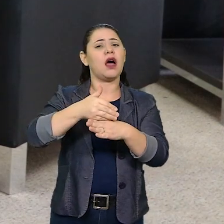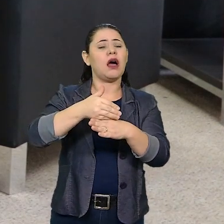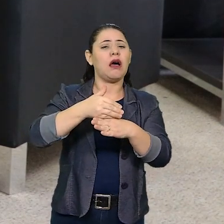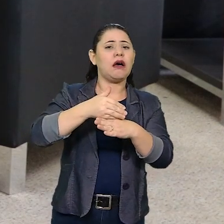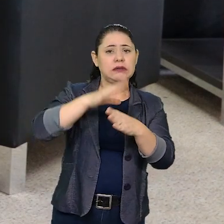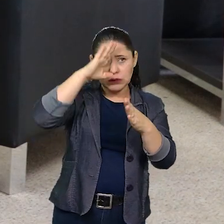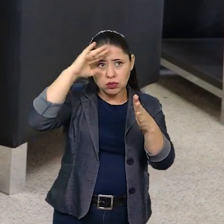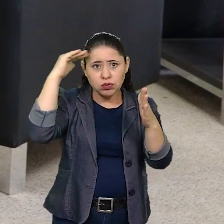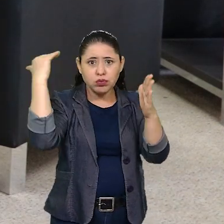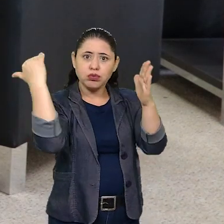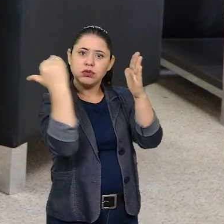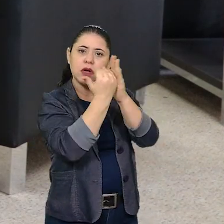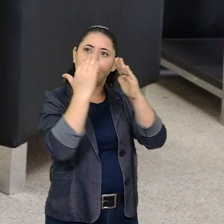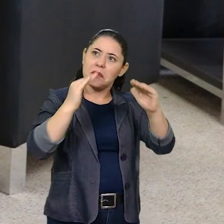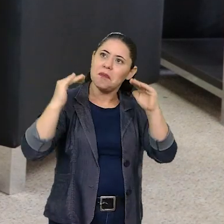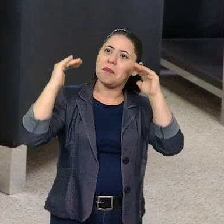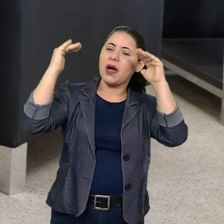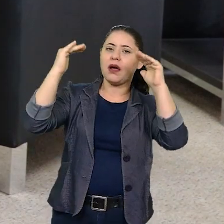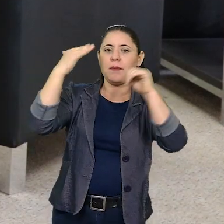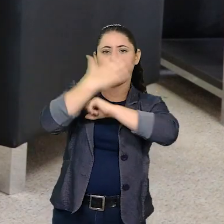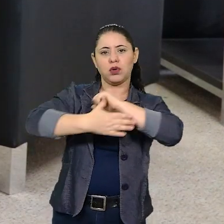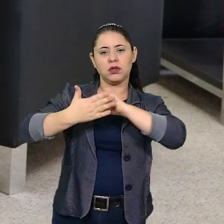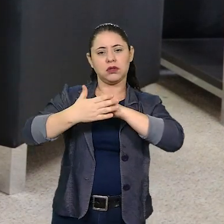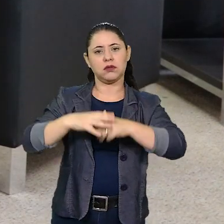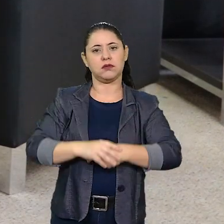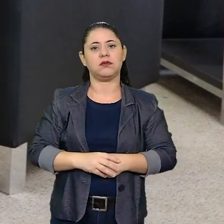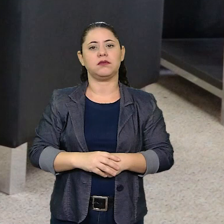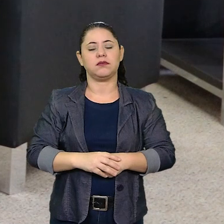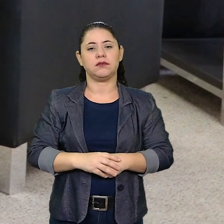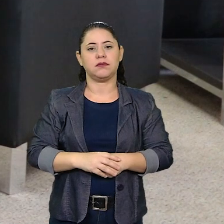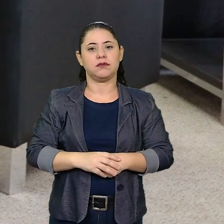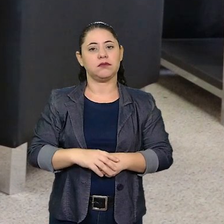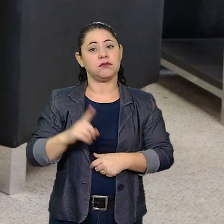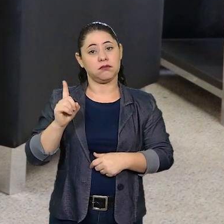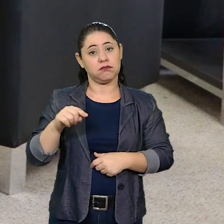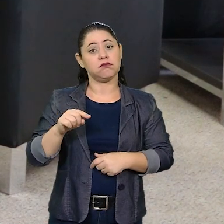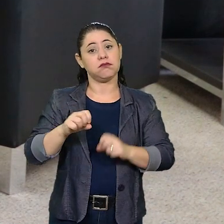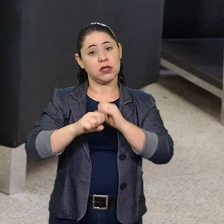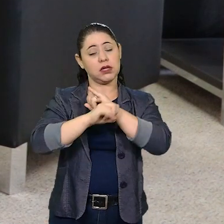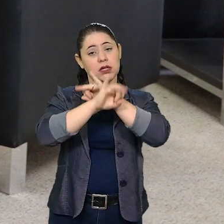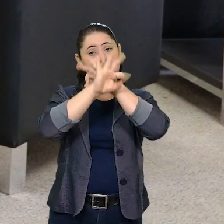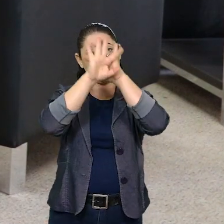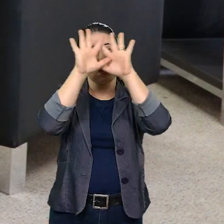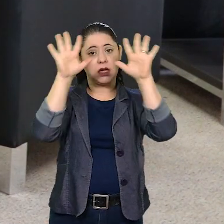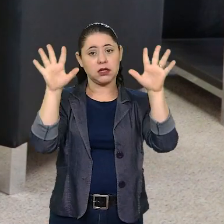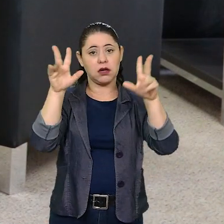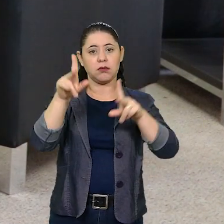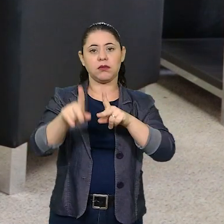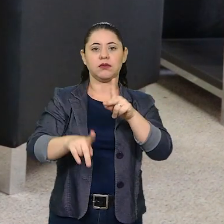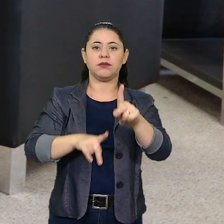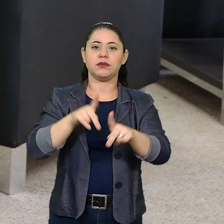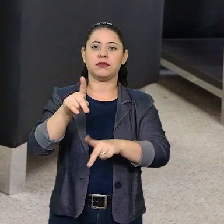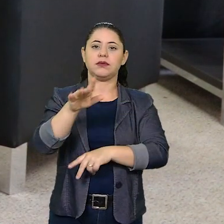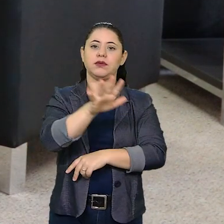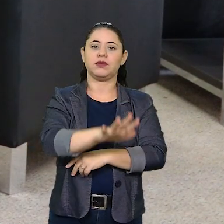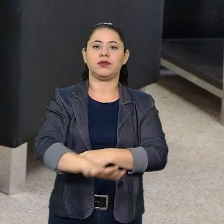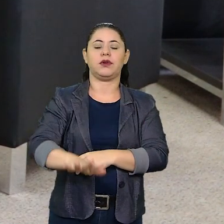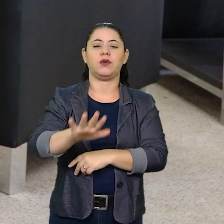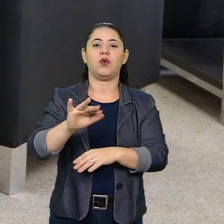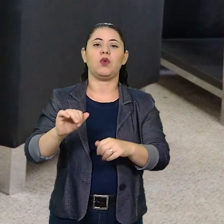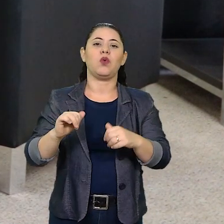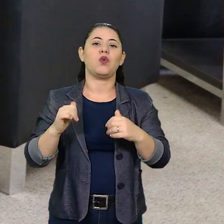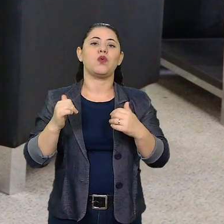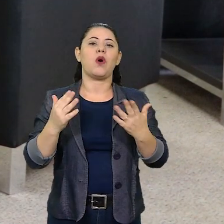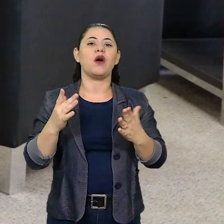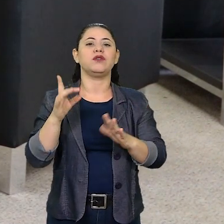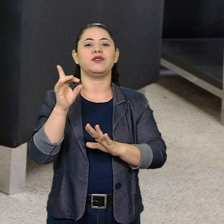prioridade absoluta, o que, que era a proteção integral. Então, é essencial esclarecer a população em geral sobre quais são